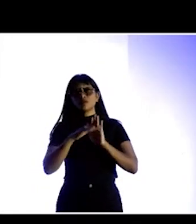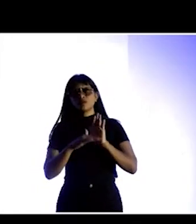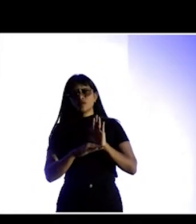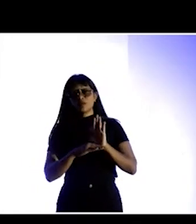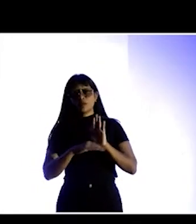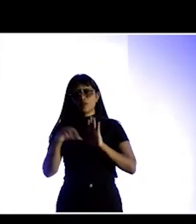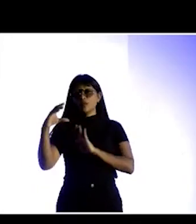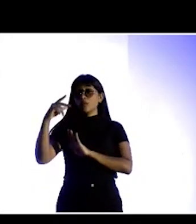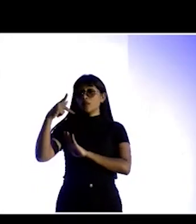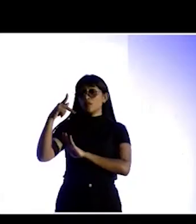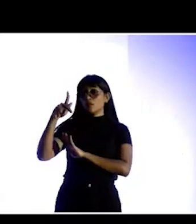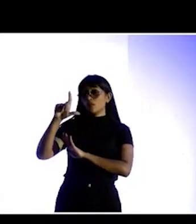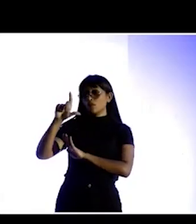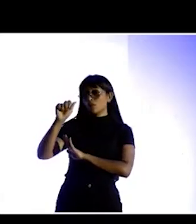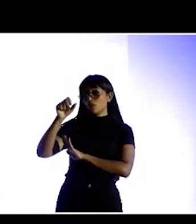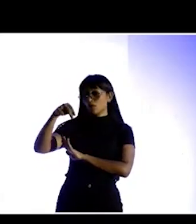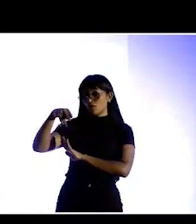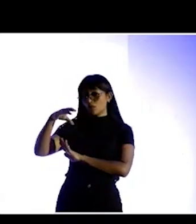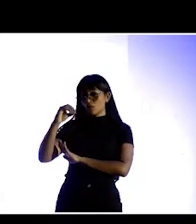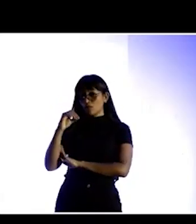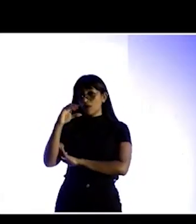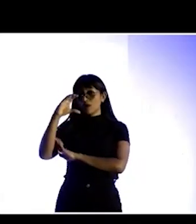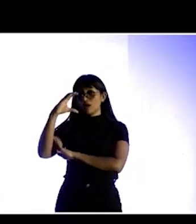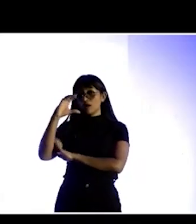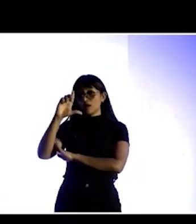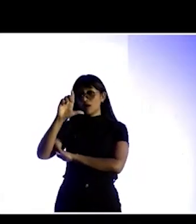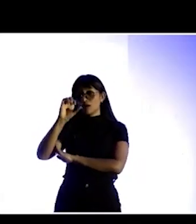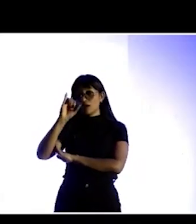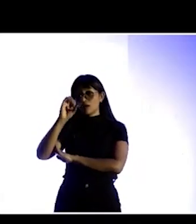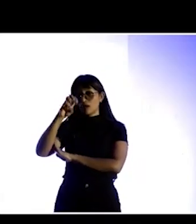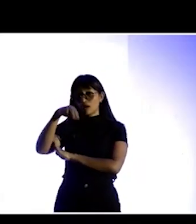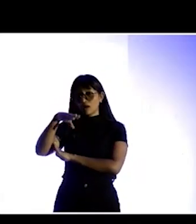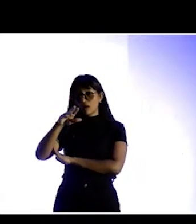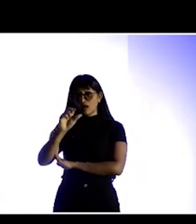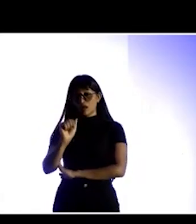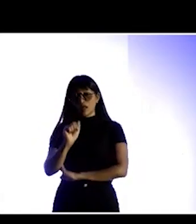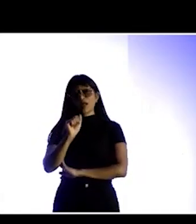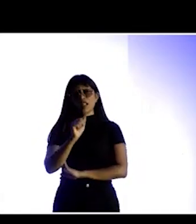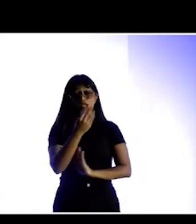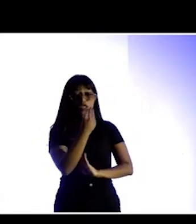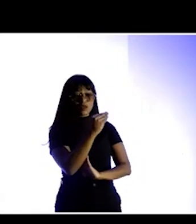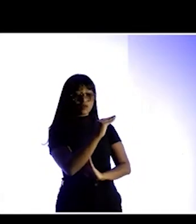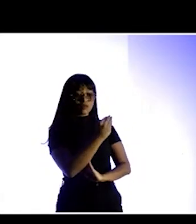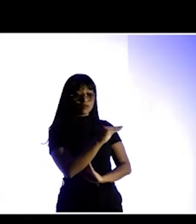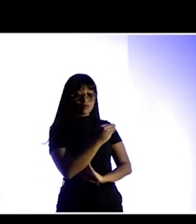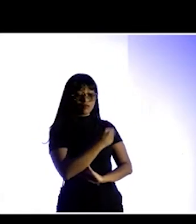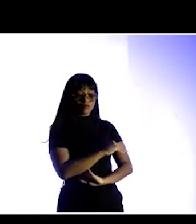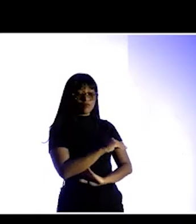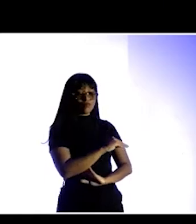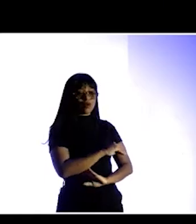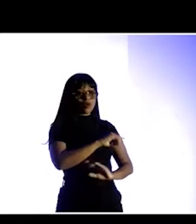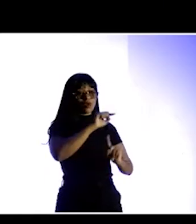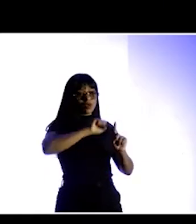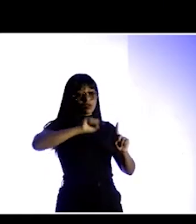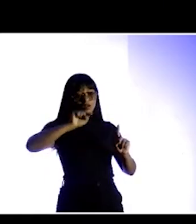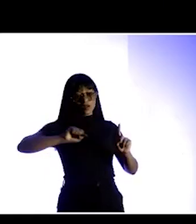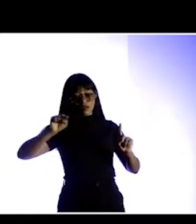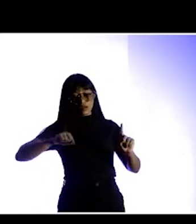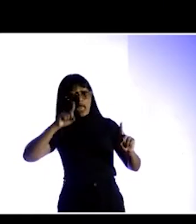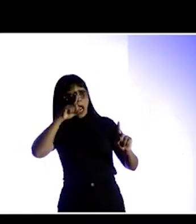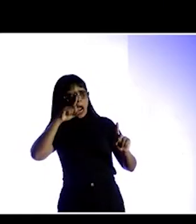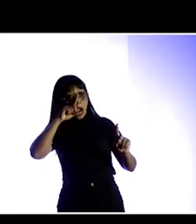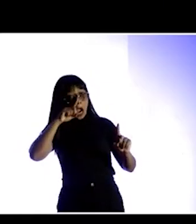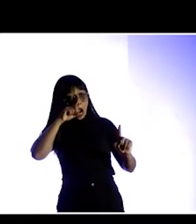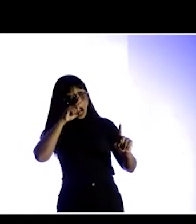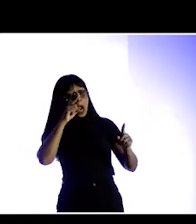Nacional de Adaptação, a gente utilizou esses resultados para fazer uma classificação de risco, né, considerando magnitude, incerteza,